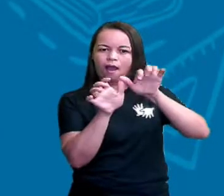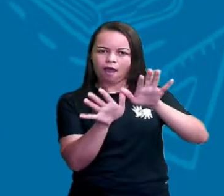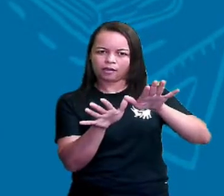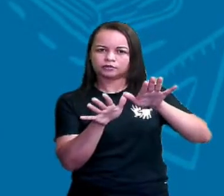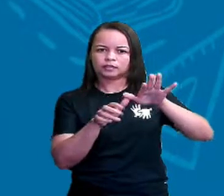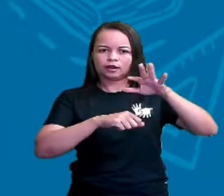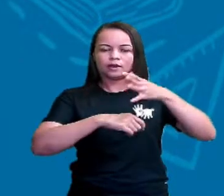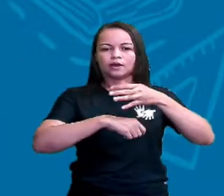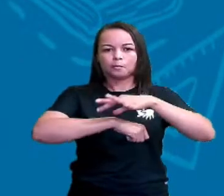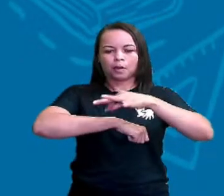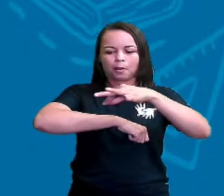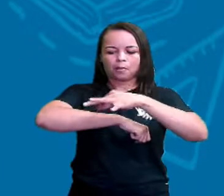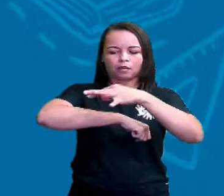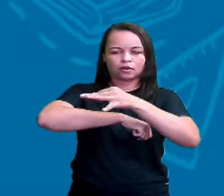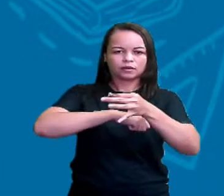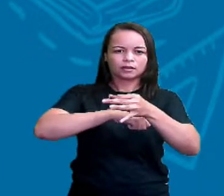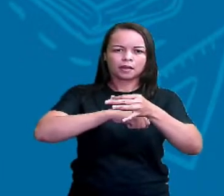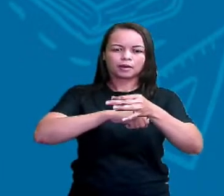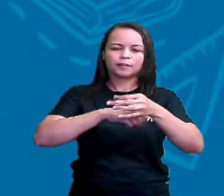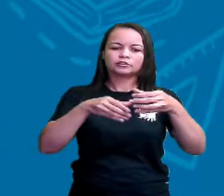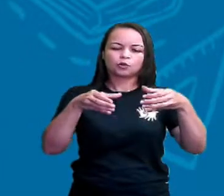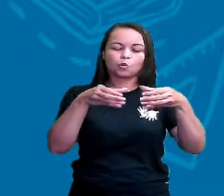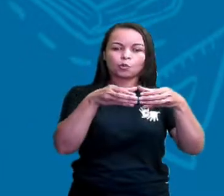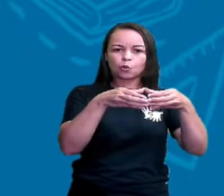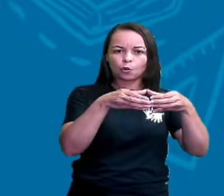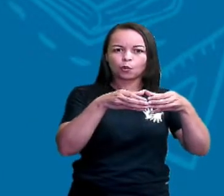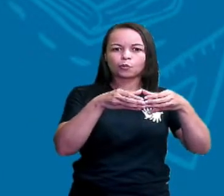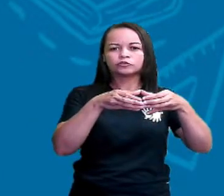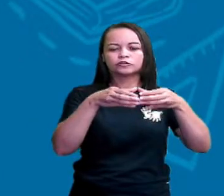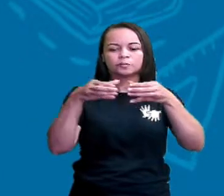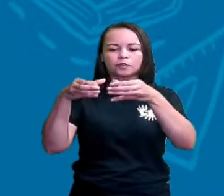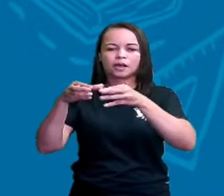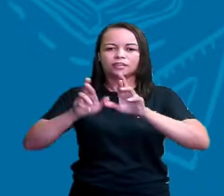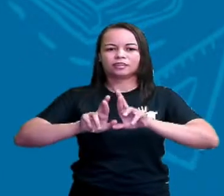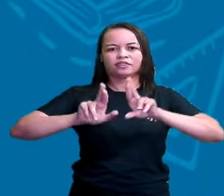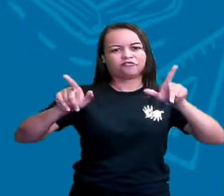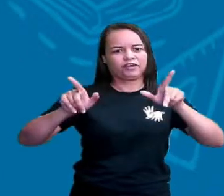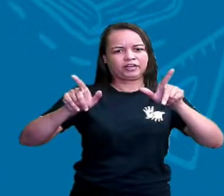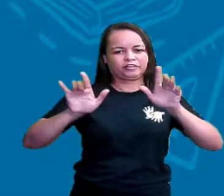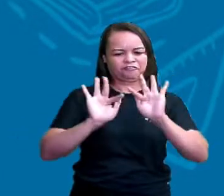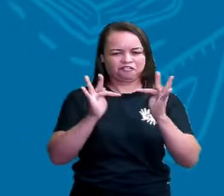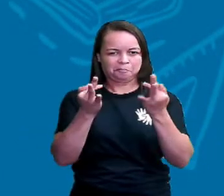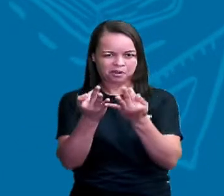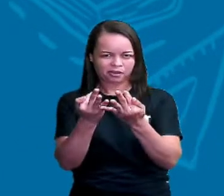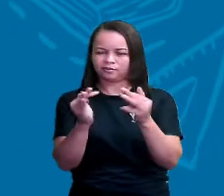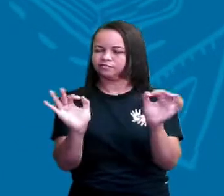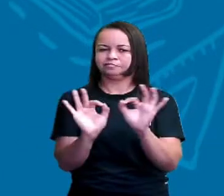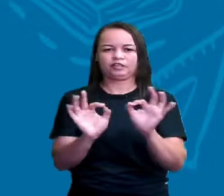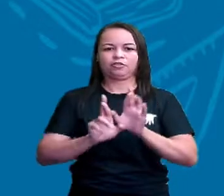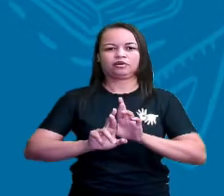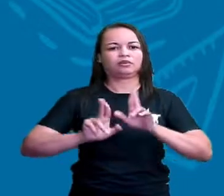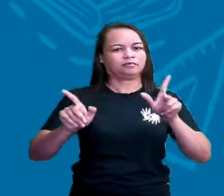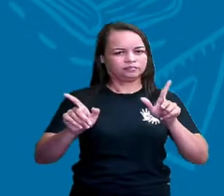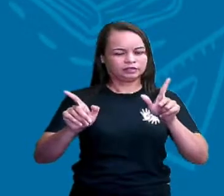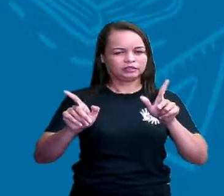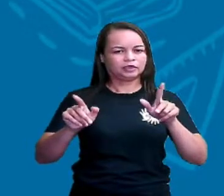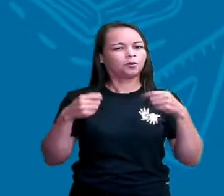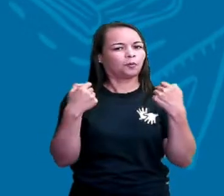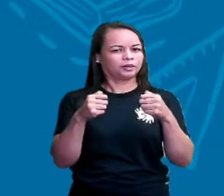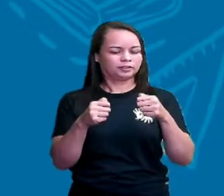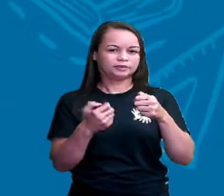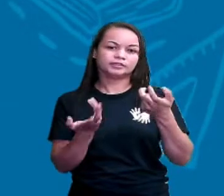também são de grupos distintos, são de grupos diferentes, não são da mesma família, tá certo? Então a gente precisa